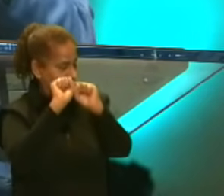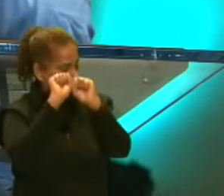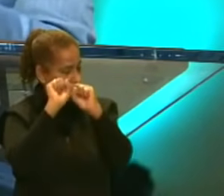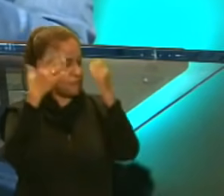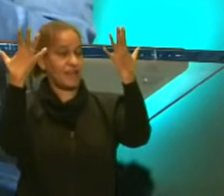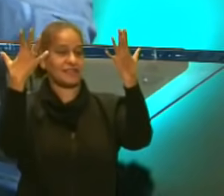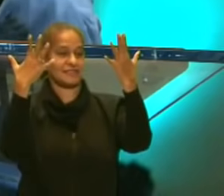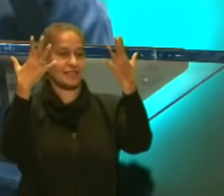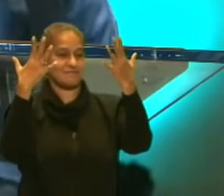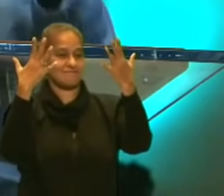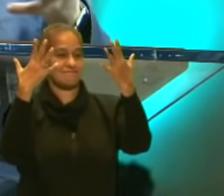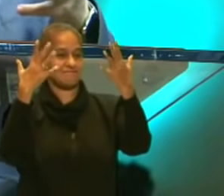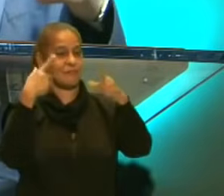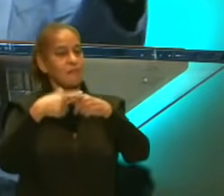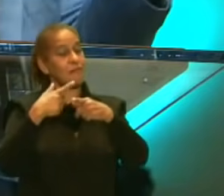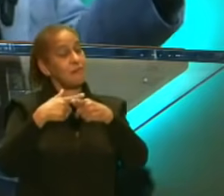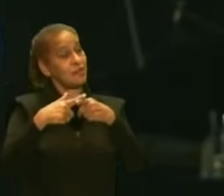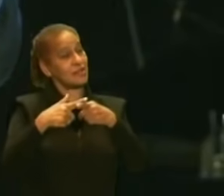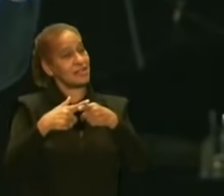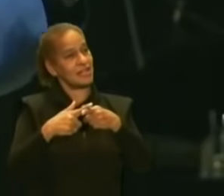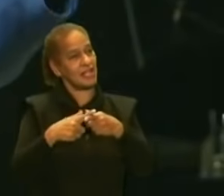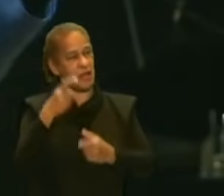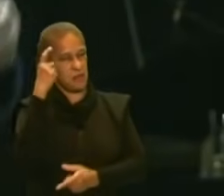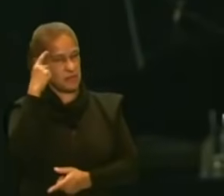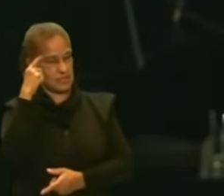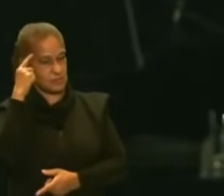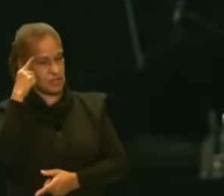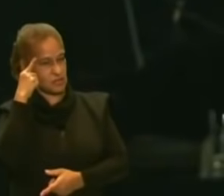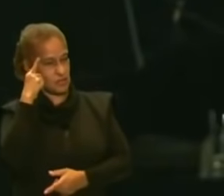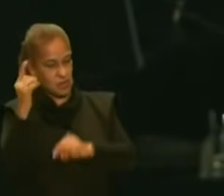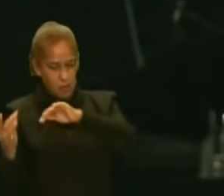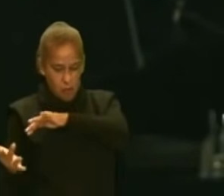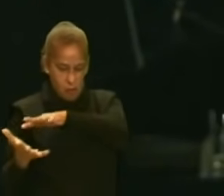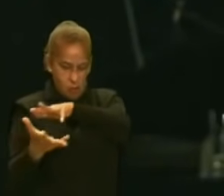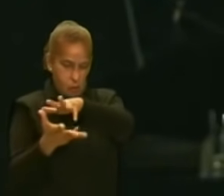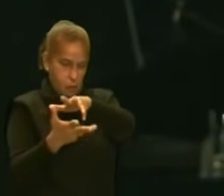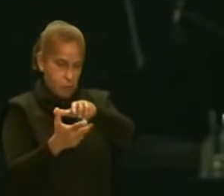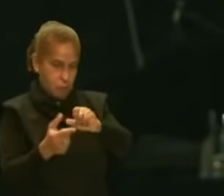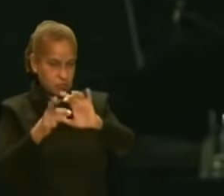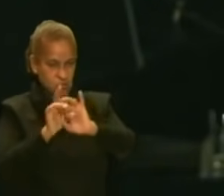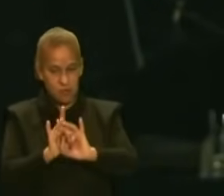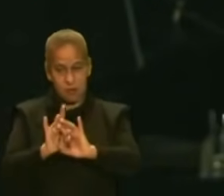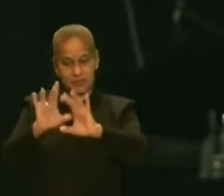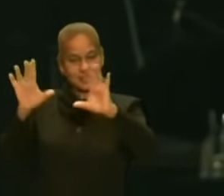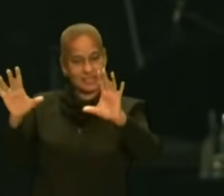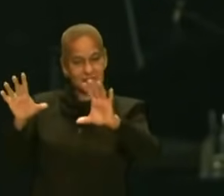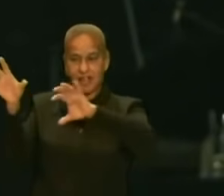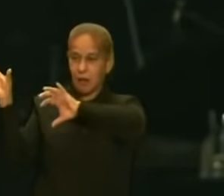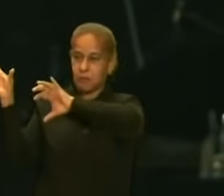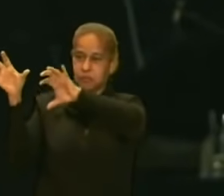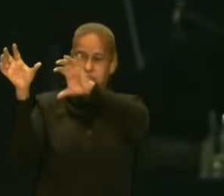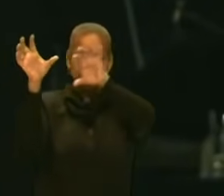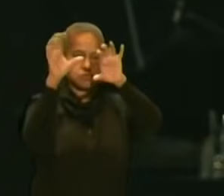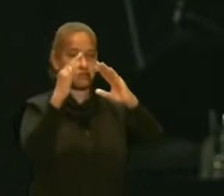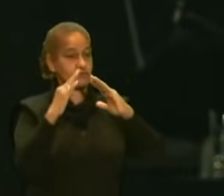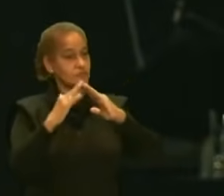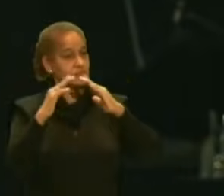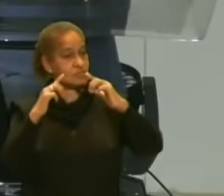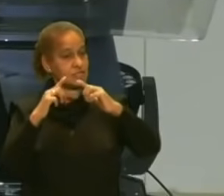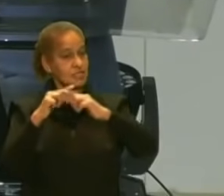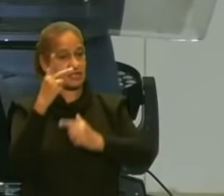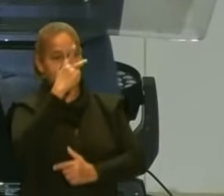foi liberto da influência da igreja na terra. Olha só o que a Bíblia diz no capítulo